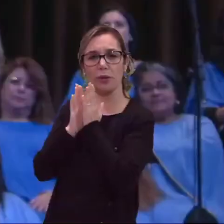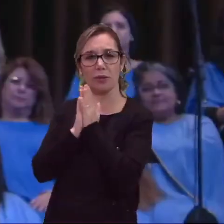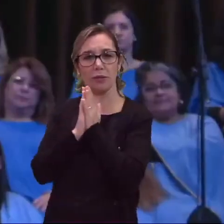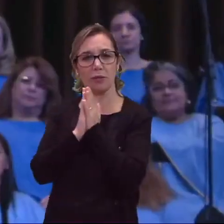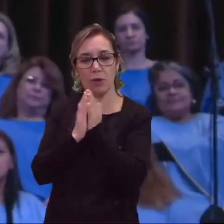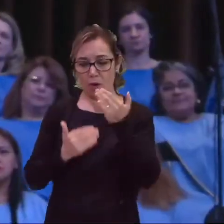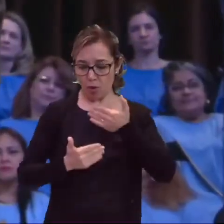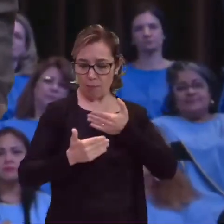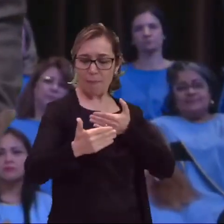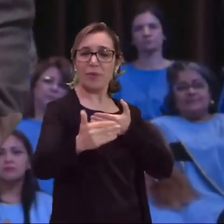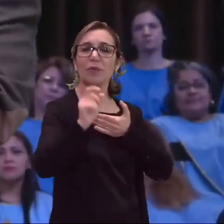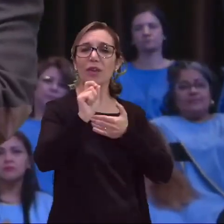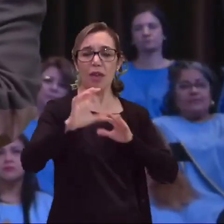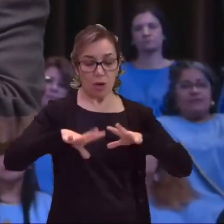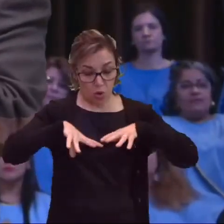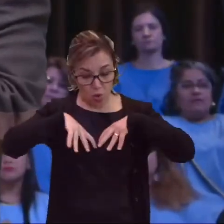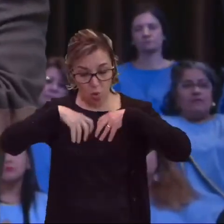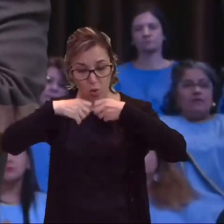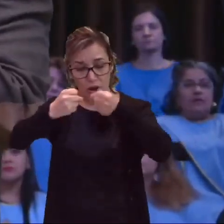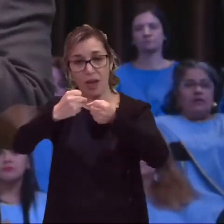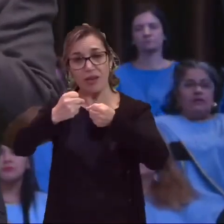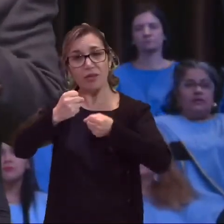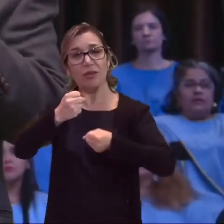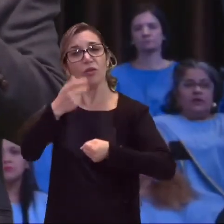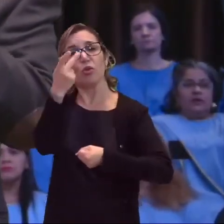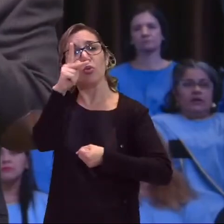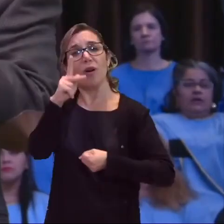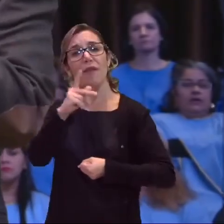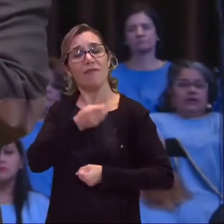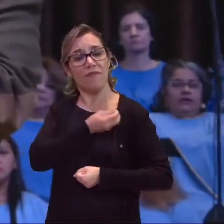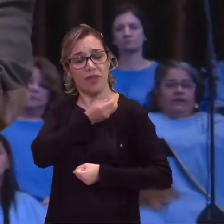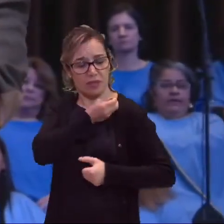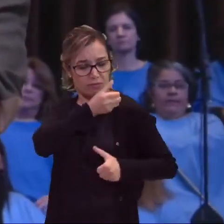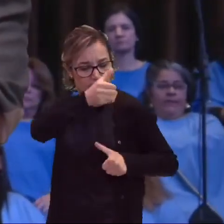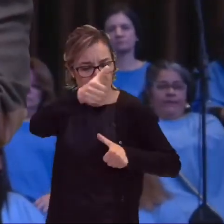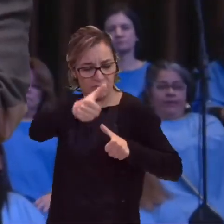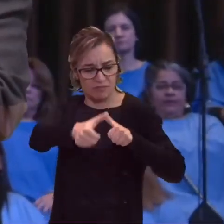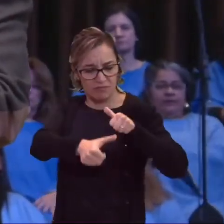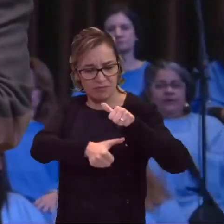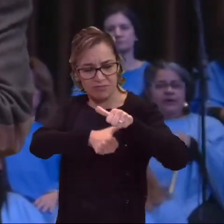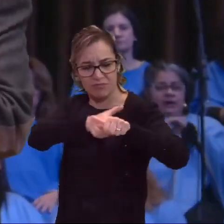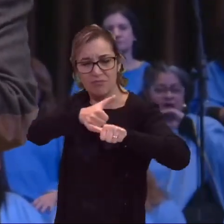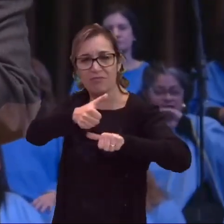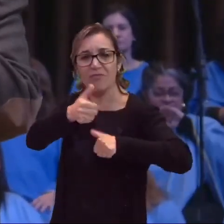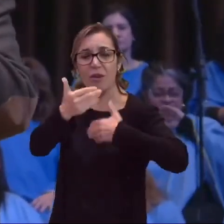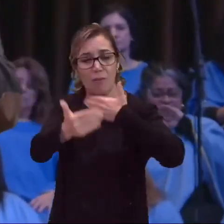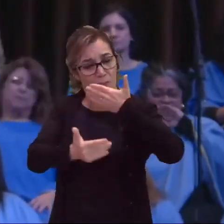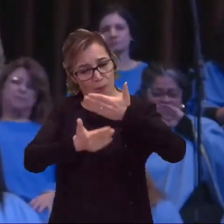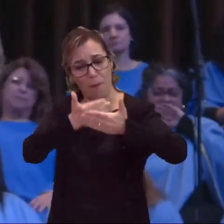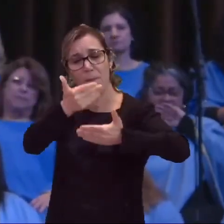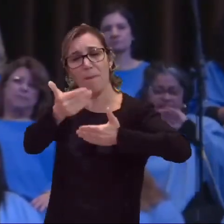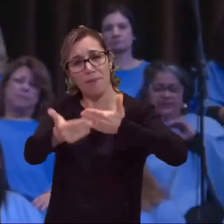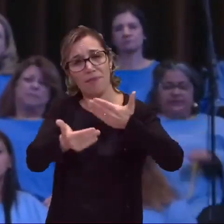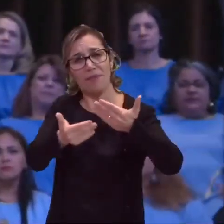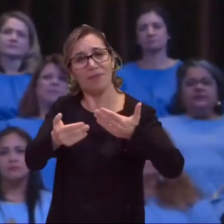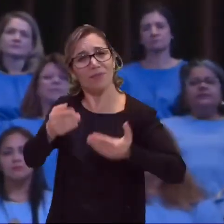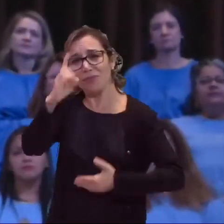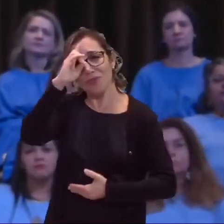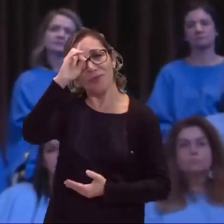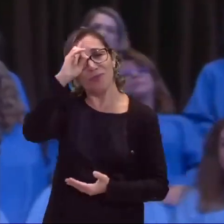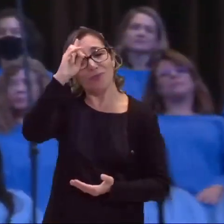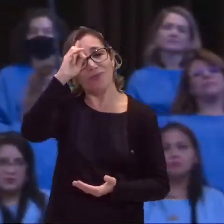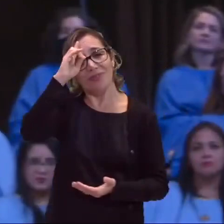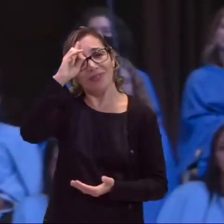coragem para dar passos de fé para transformar isso em algo concreto no seu dia a dia